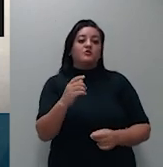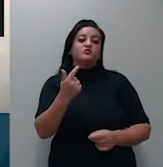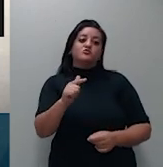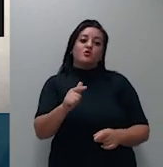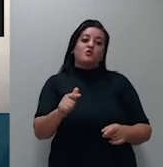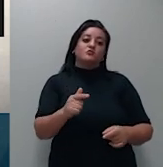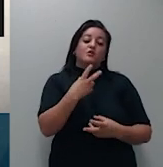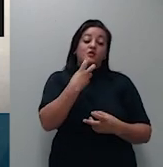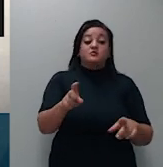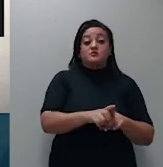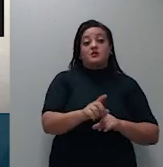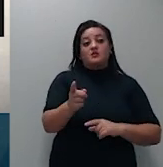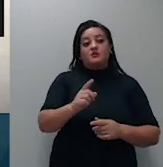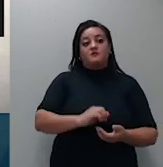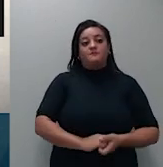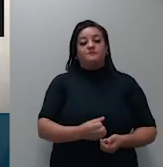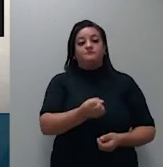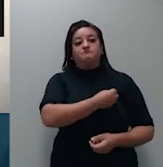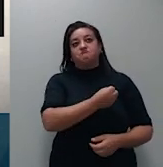número